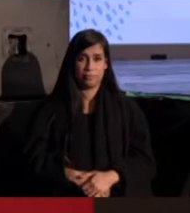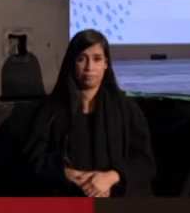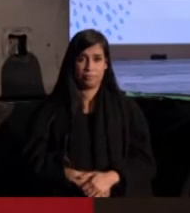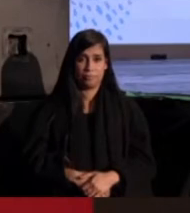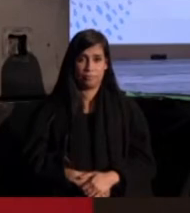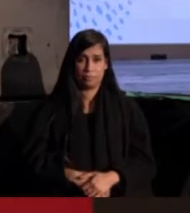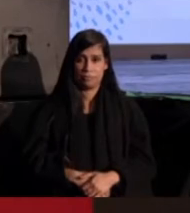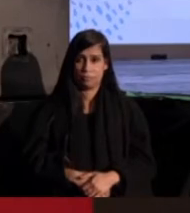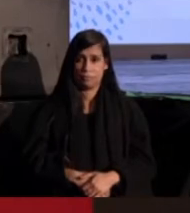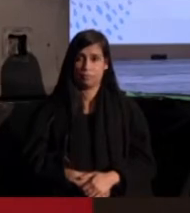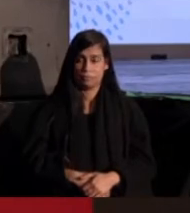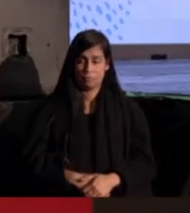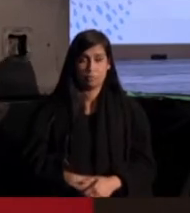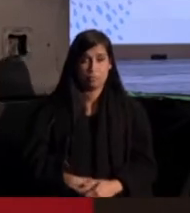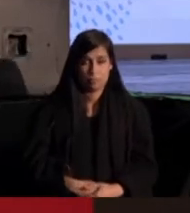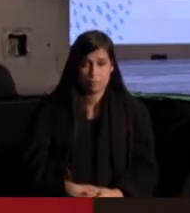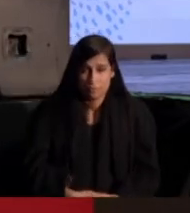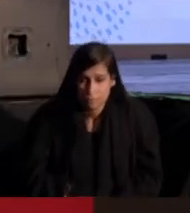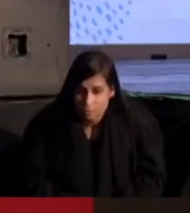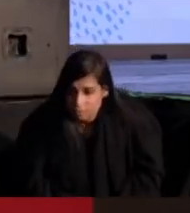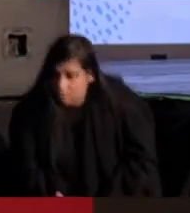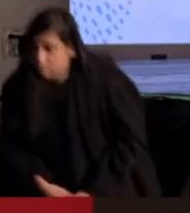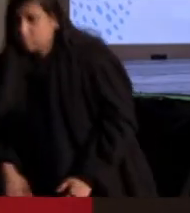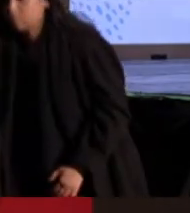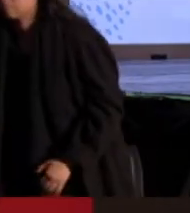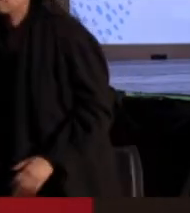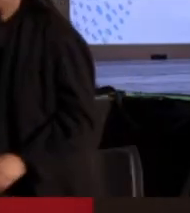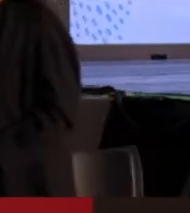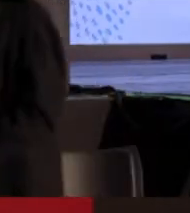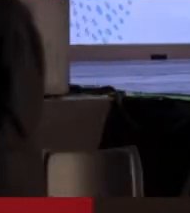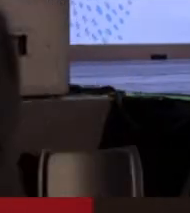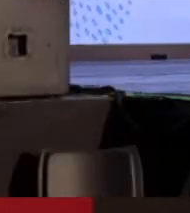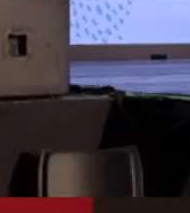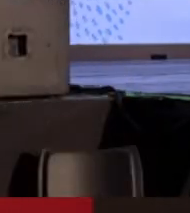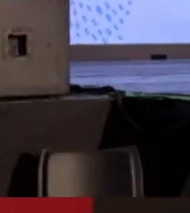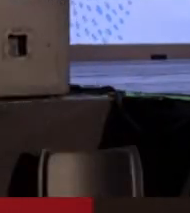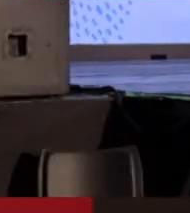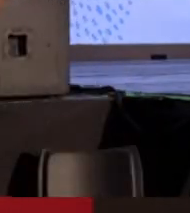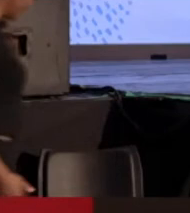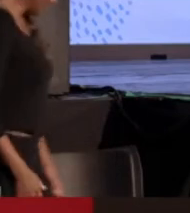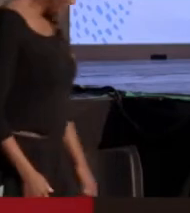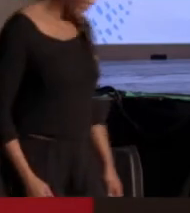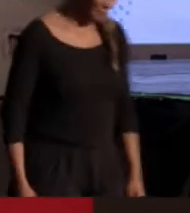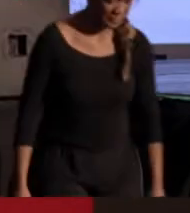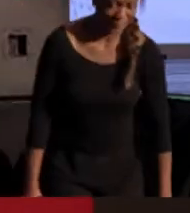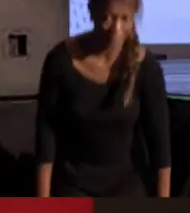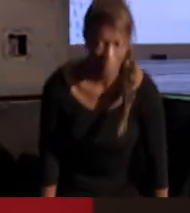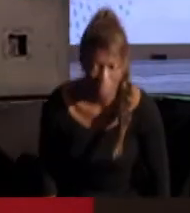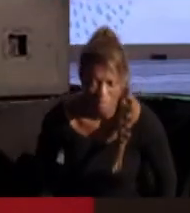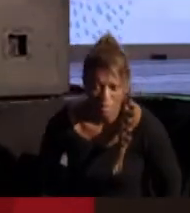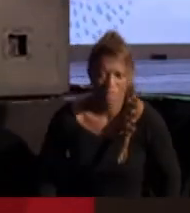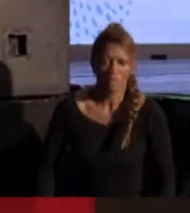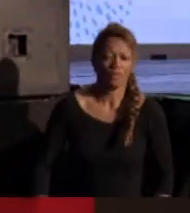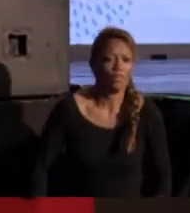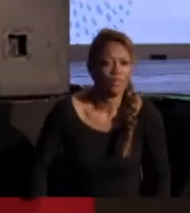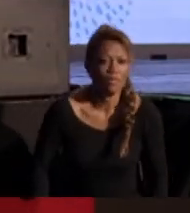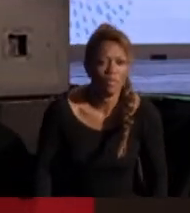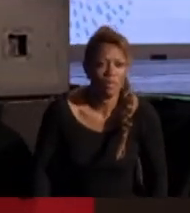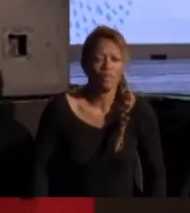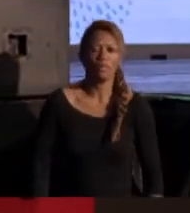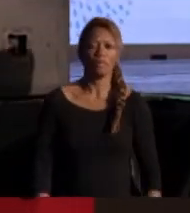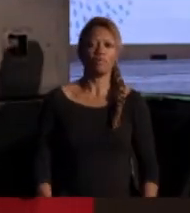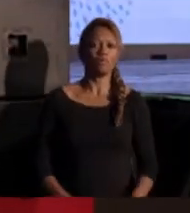Ele vai dizer que então formas se abrigam, vêm se abrigar sob mas no original